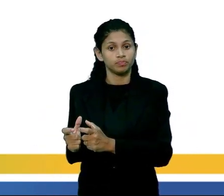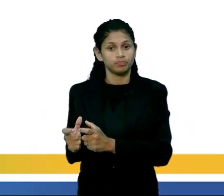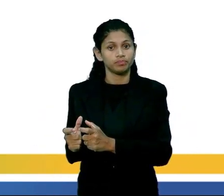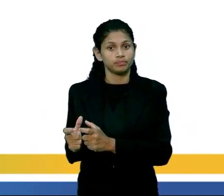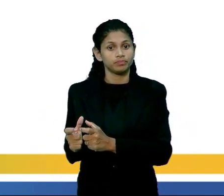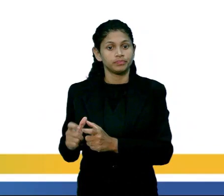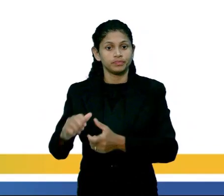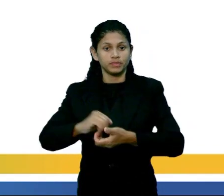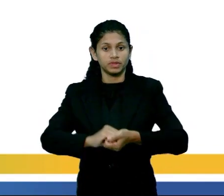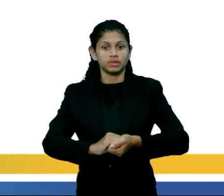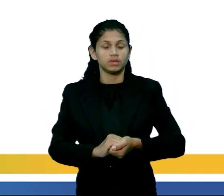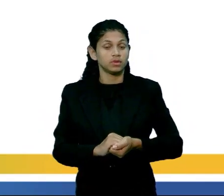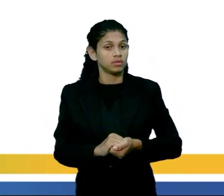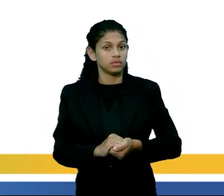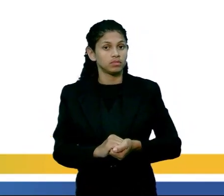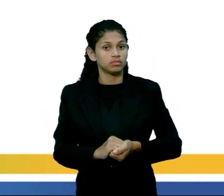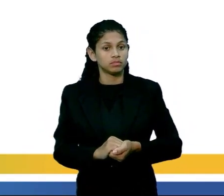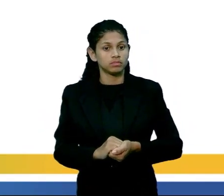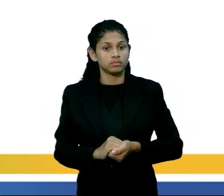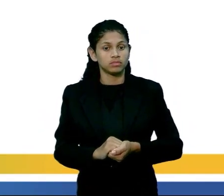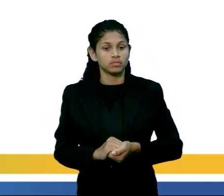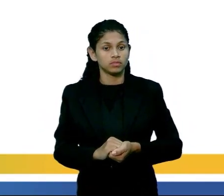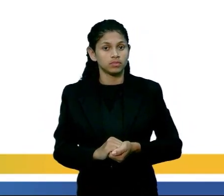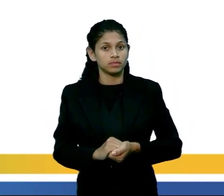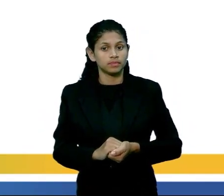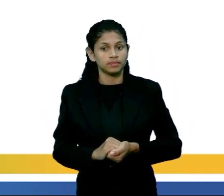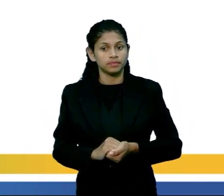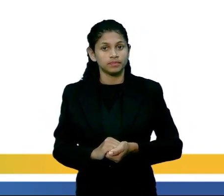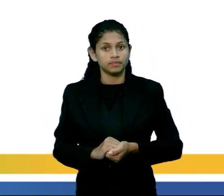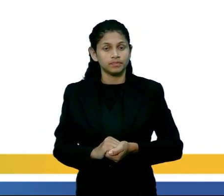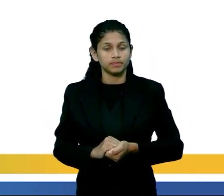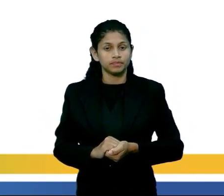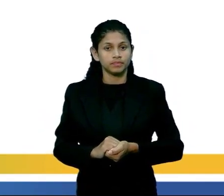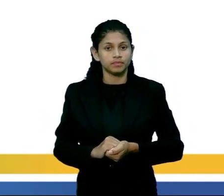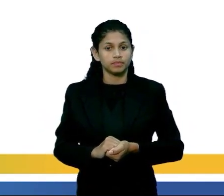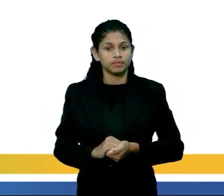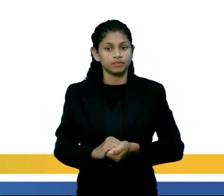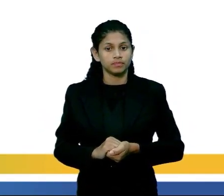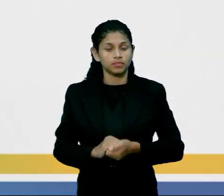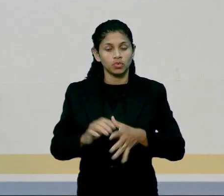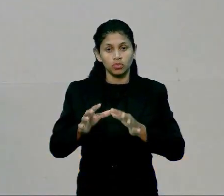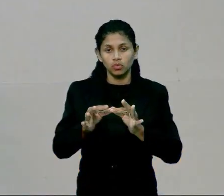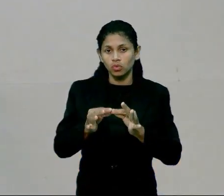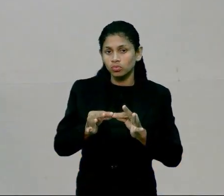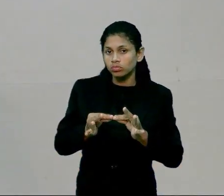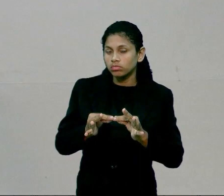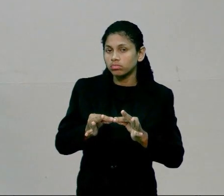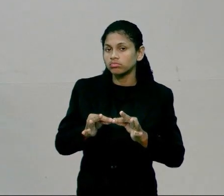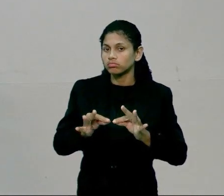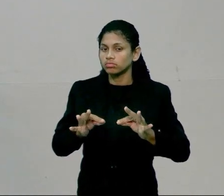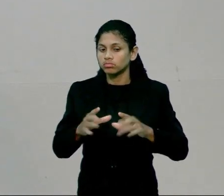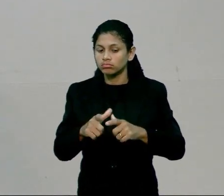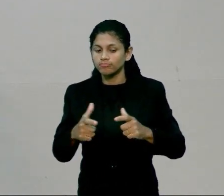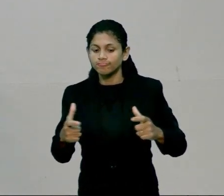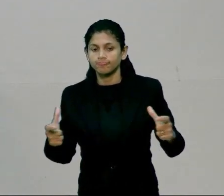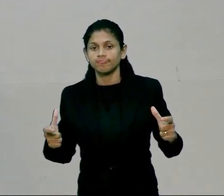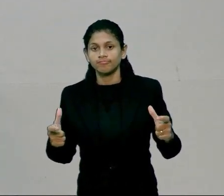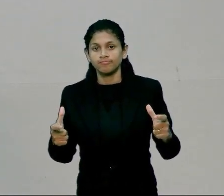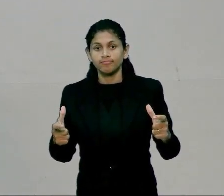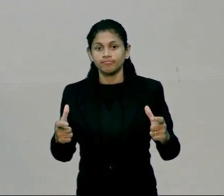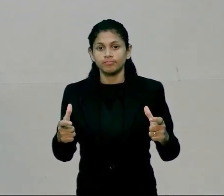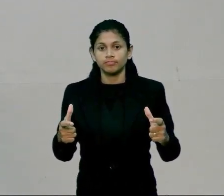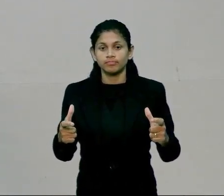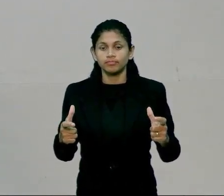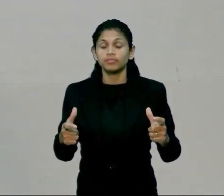é mais larga, os membros inferiores eles são mais alongados, o feminino, que é um pouco diferente do masculino,